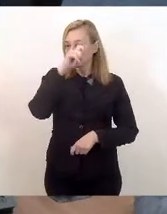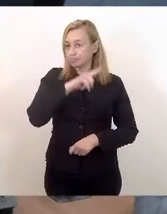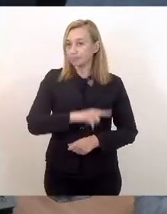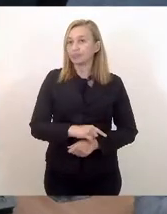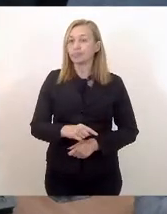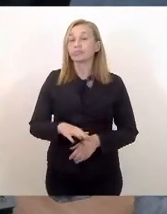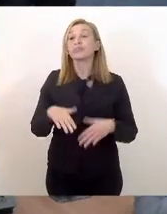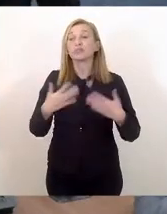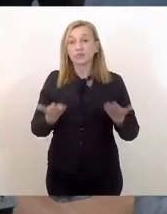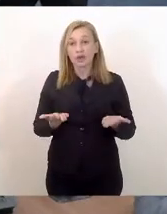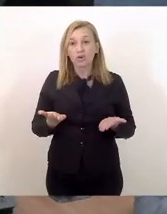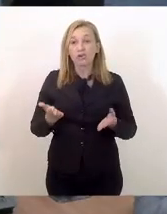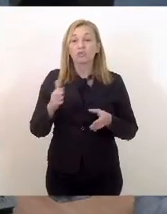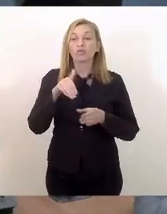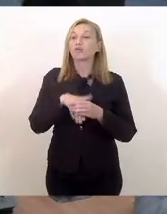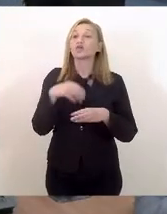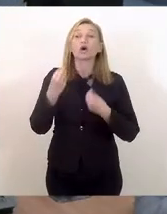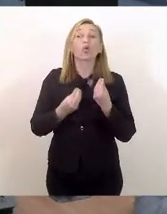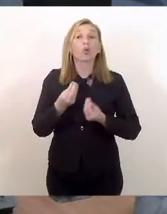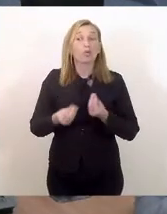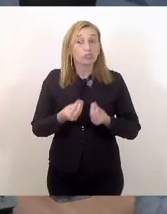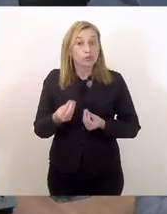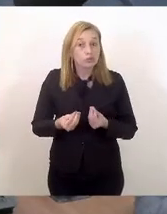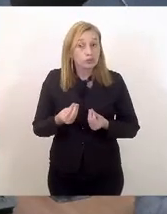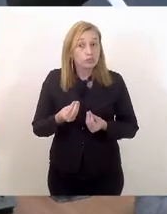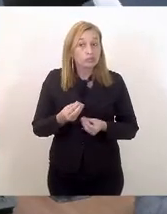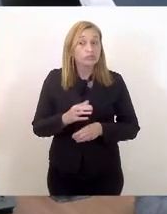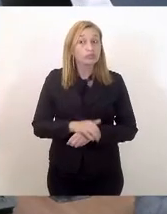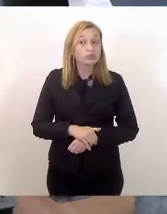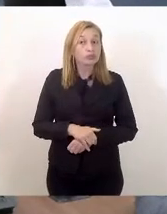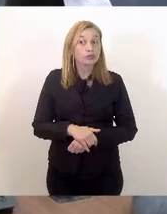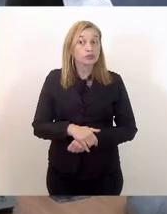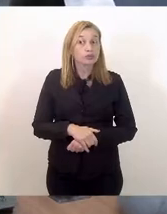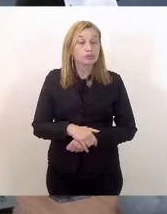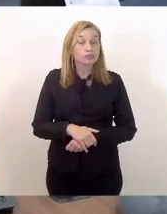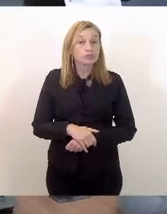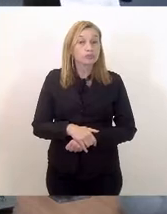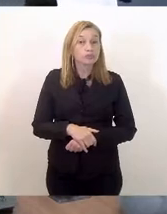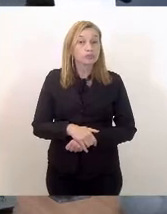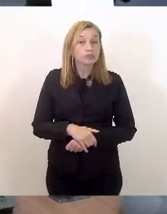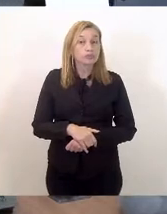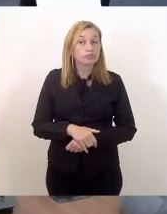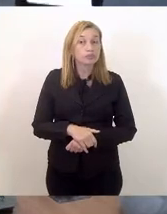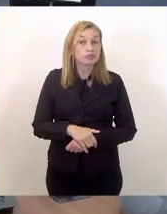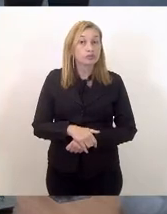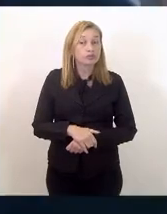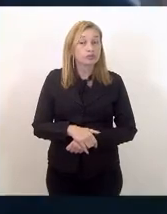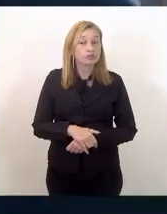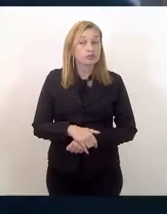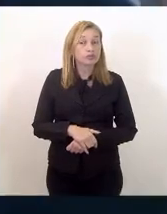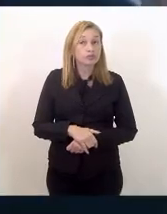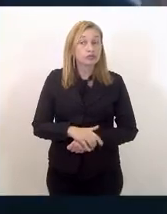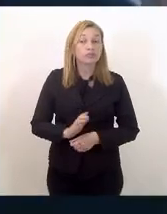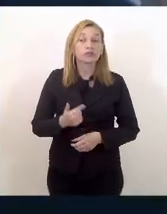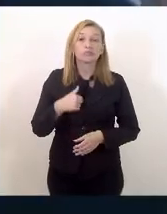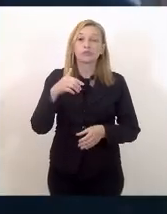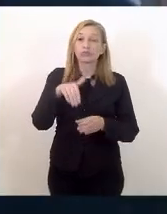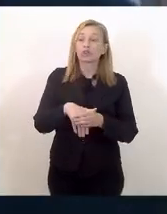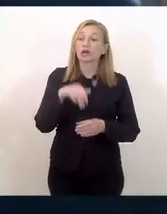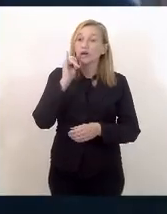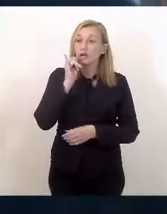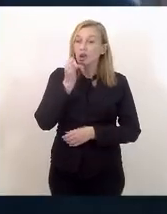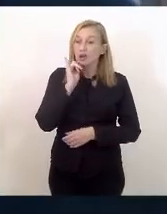Mink, Vossa Excelência como vota? Então, Mink, Vossa Excelência como vota? Eu votei a favor do